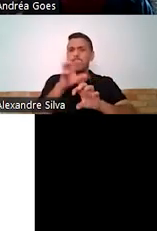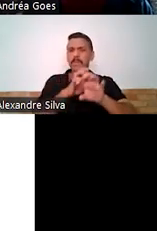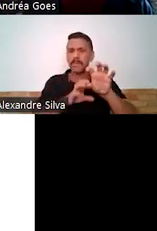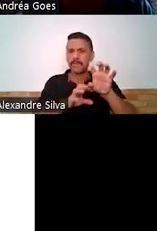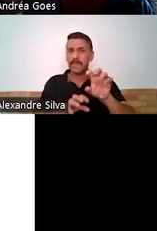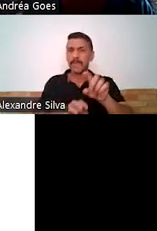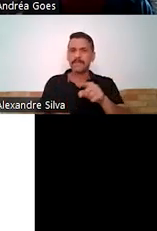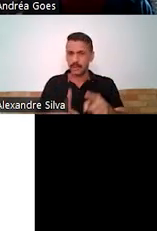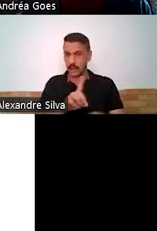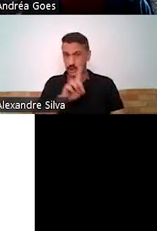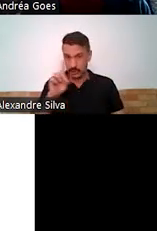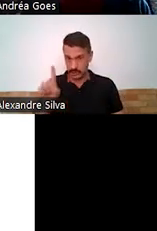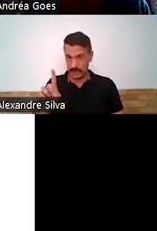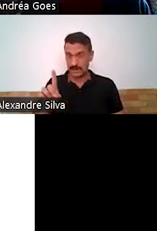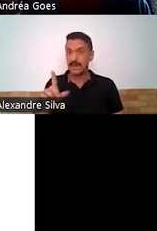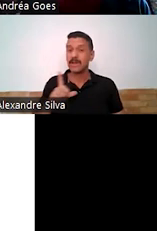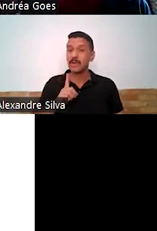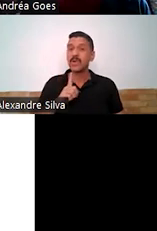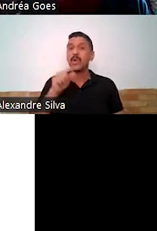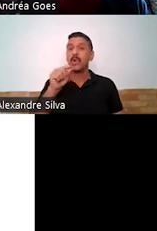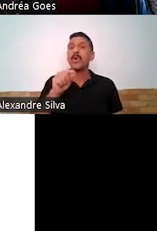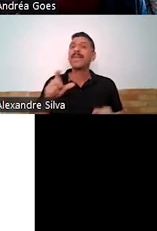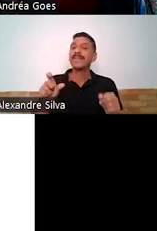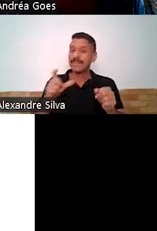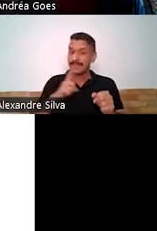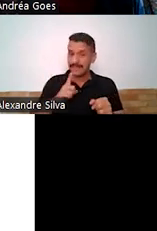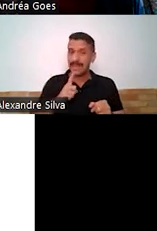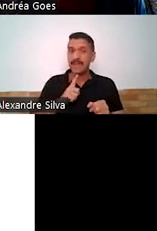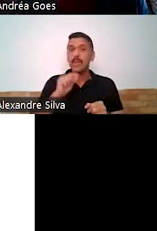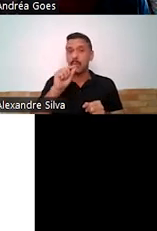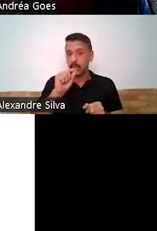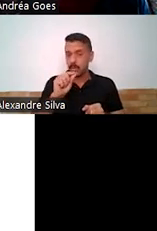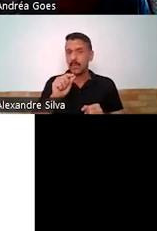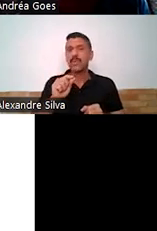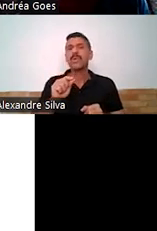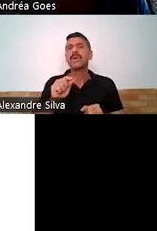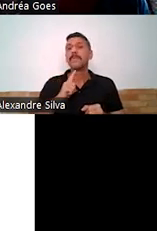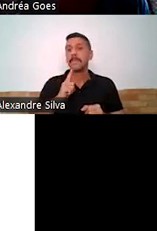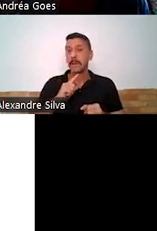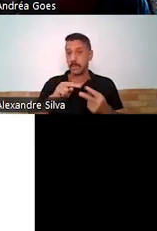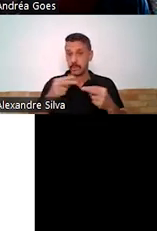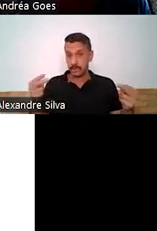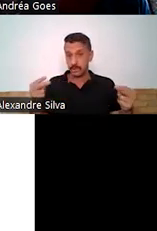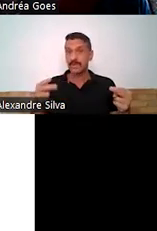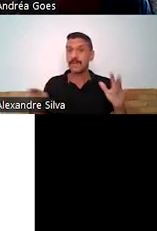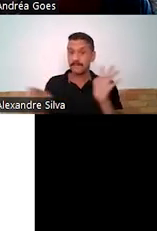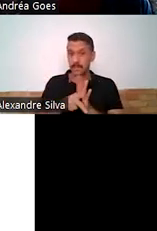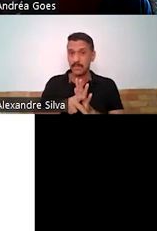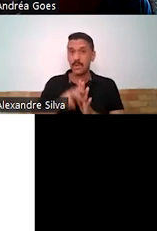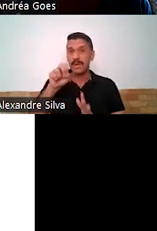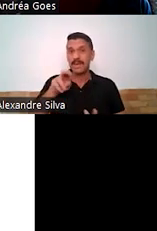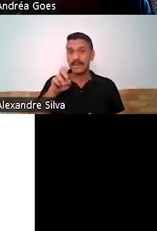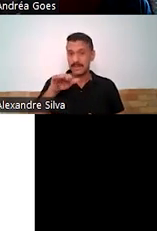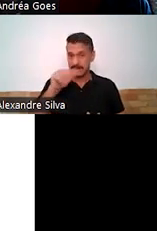mostro à direita. Então, aqui o mutado é esse gene que codifica para esta enzima, que teria a função